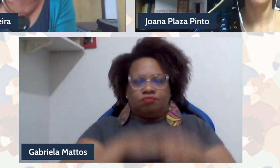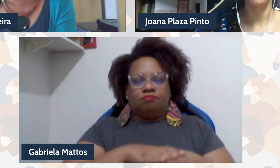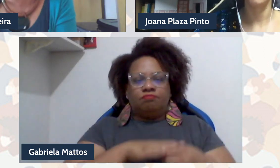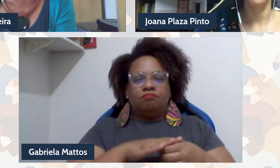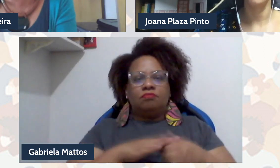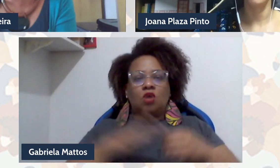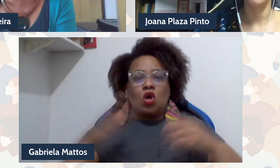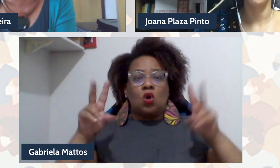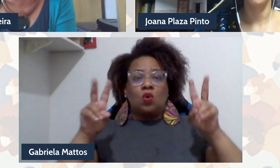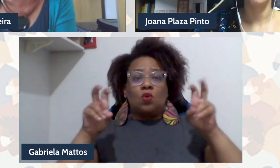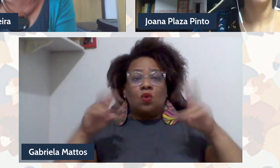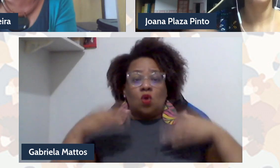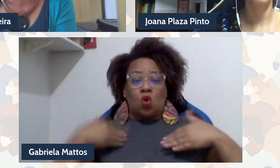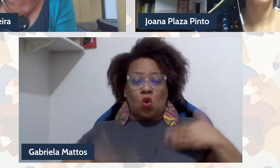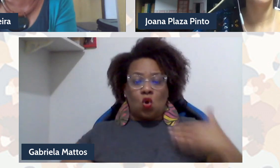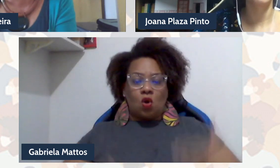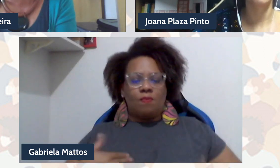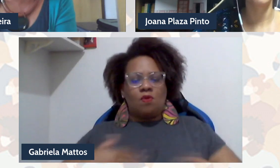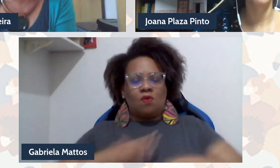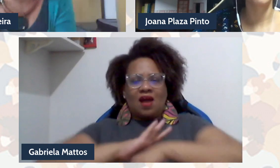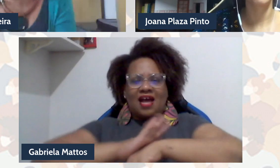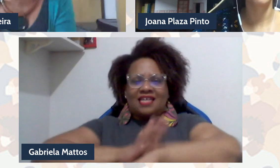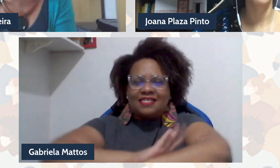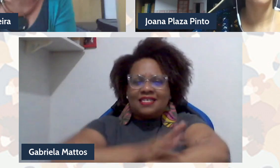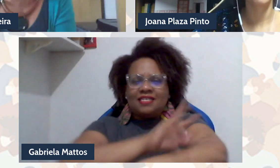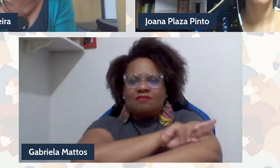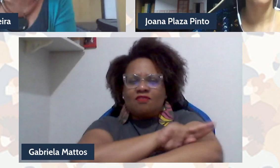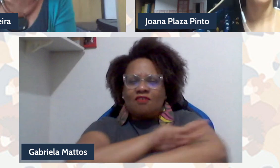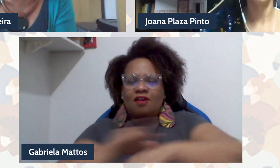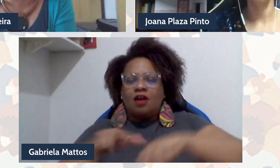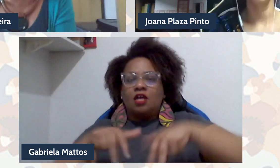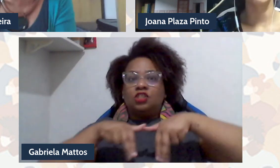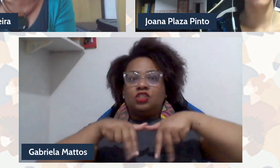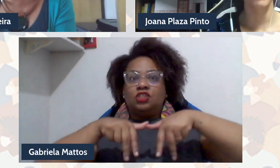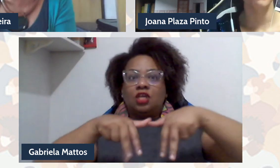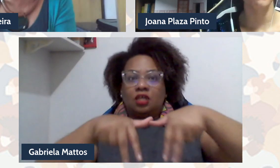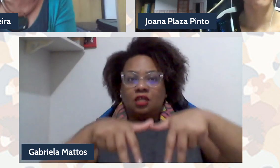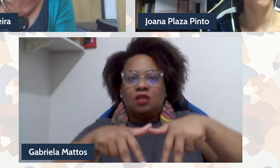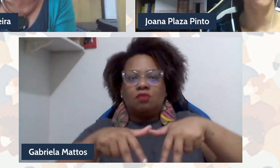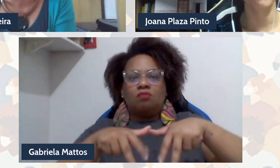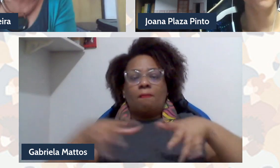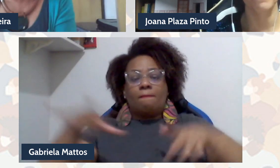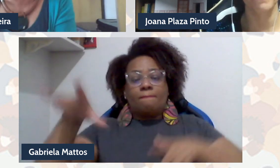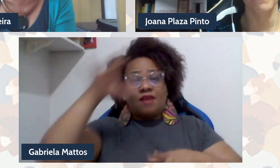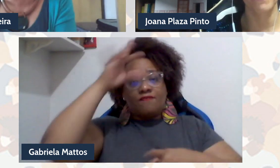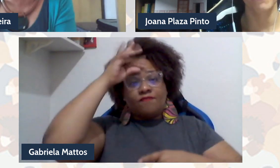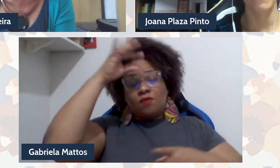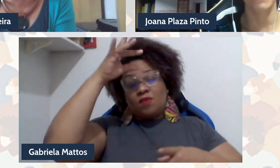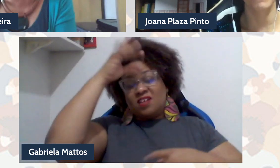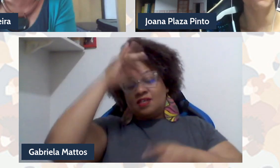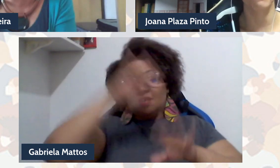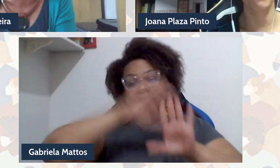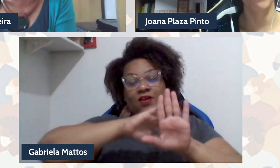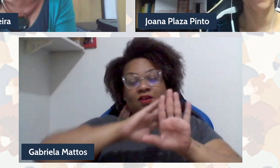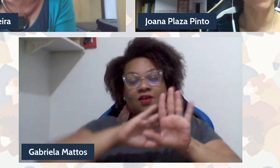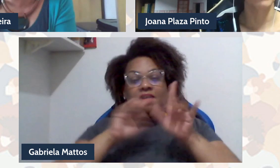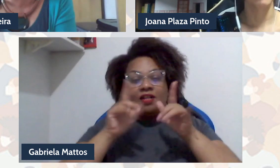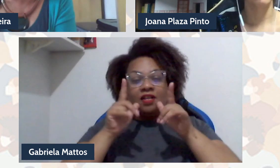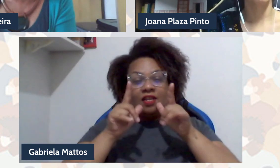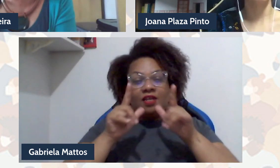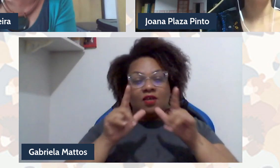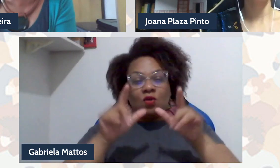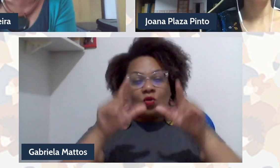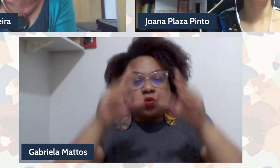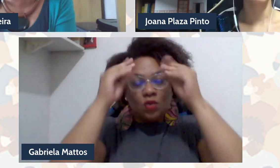e racismo, gênero e sexismo, performatividade, ideologias linguísticas, regimes